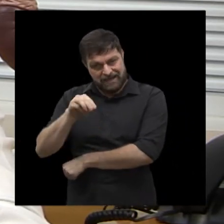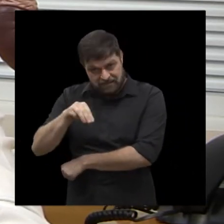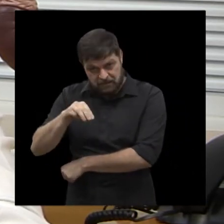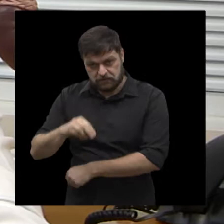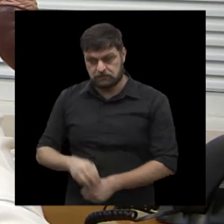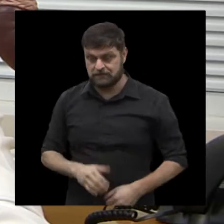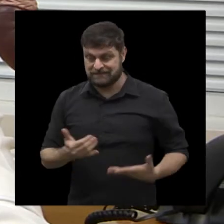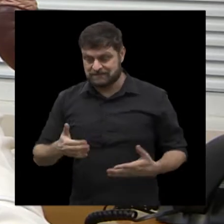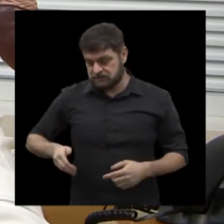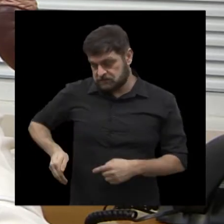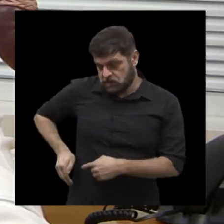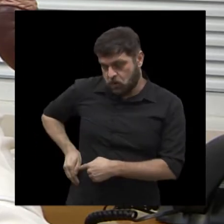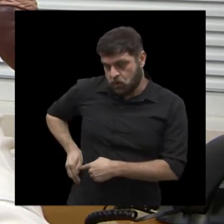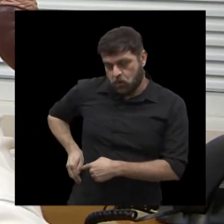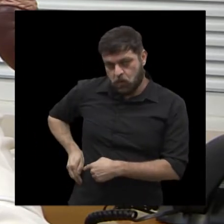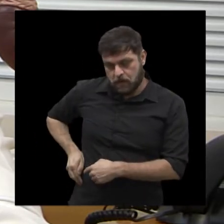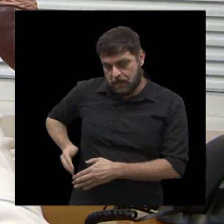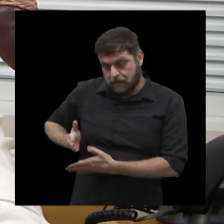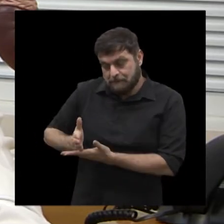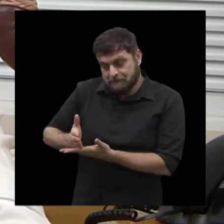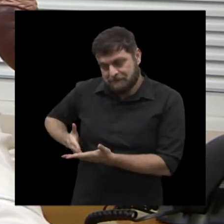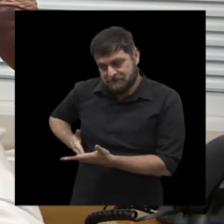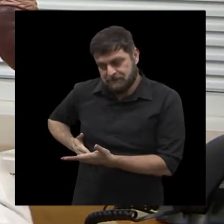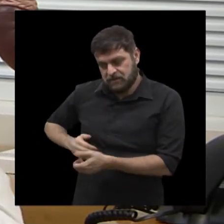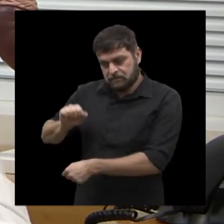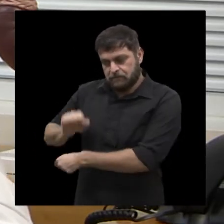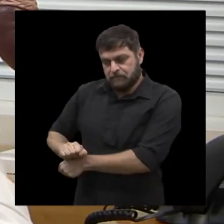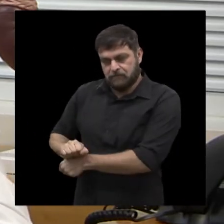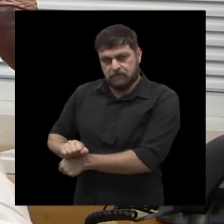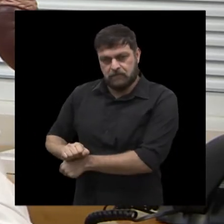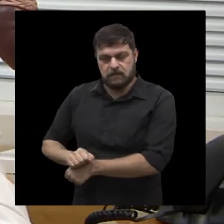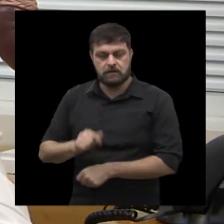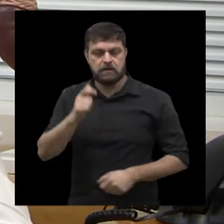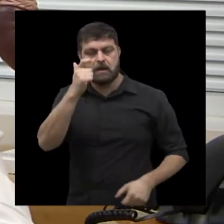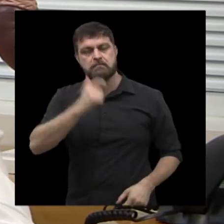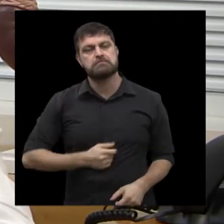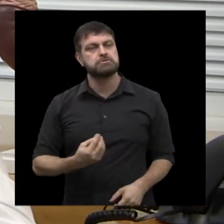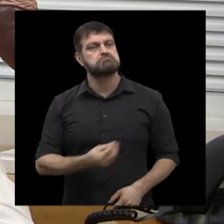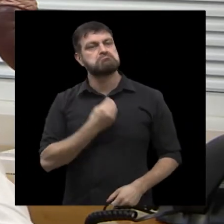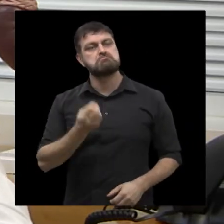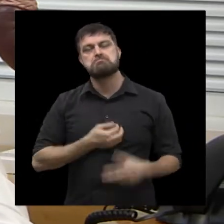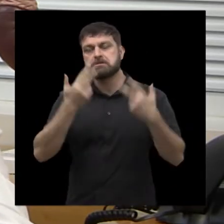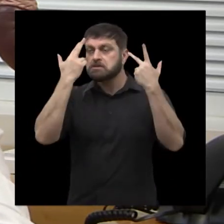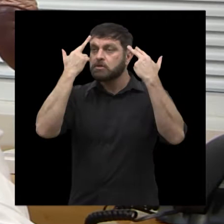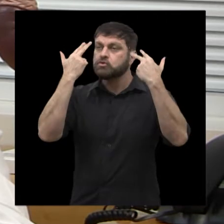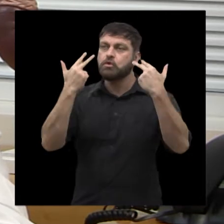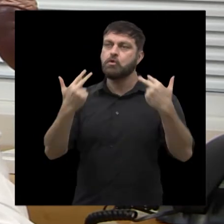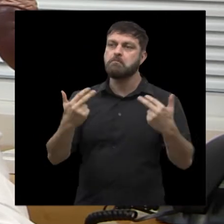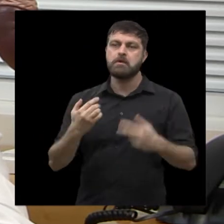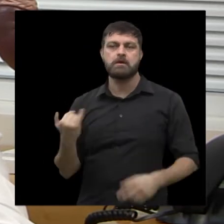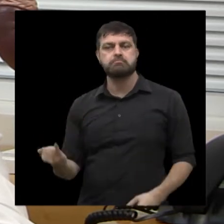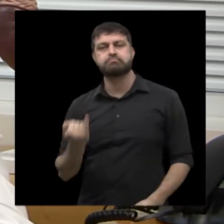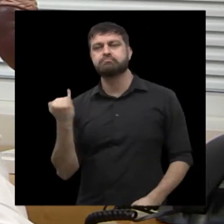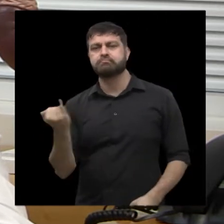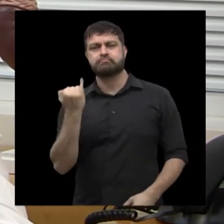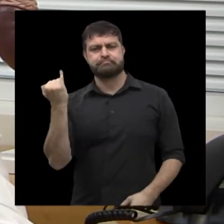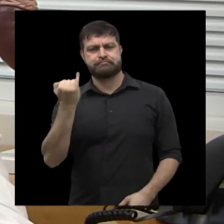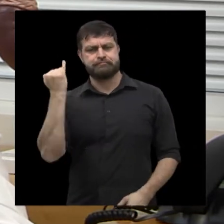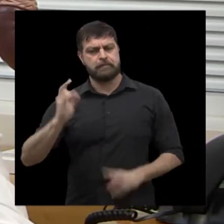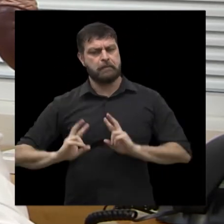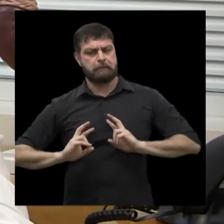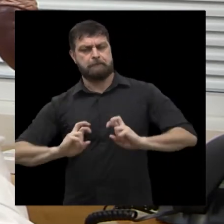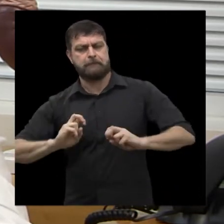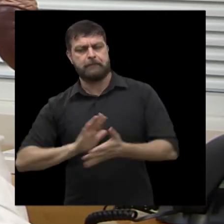perda parcial da função de rim, às vezes você não tem tanto sintoma, você não dá importância para alguns sintomas que você